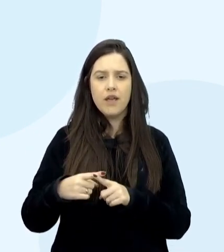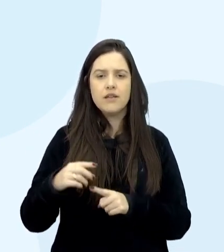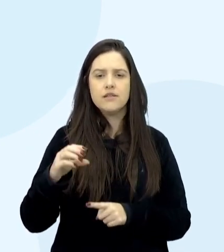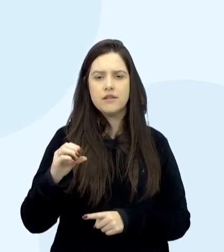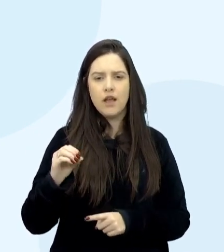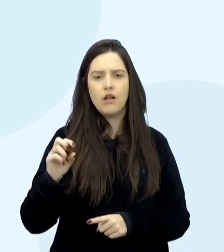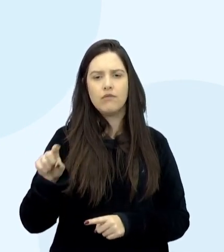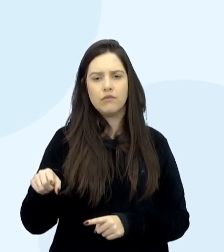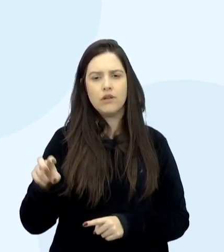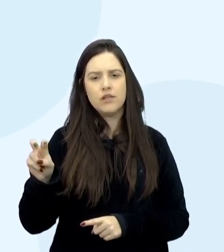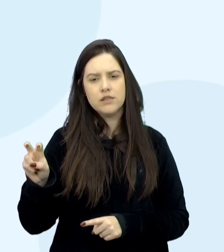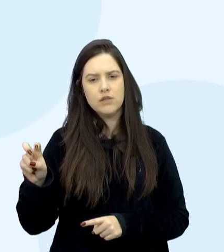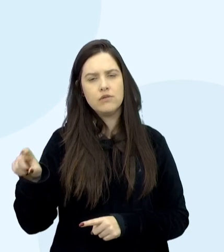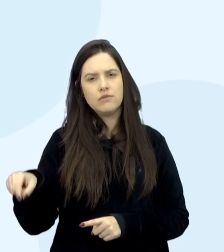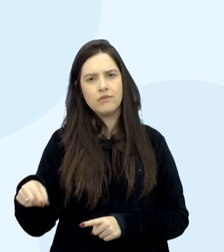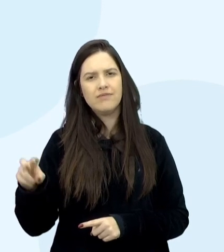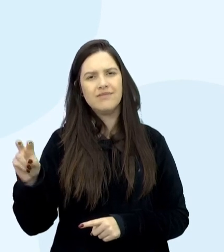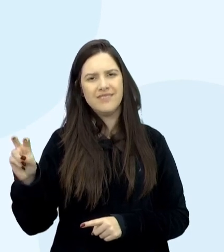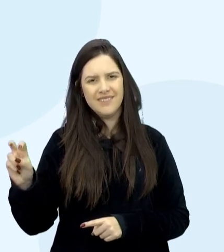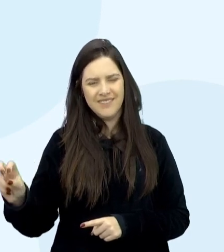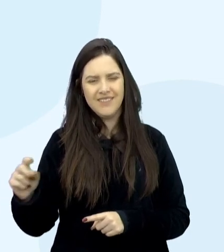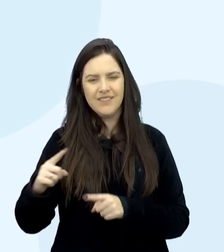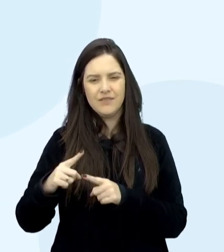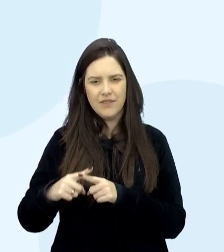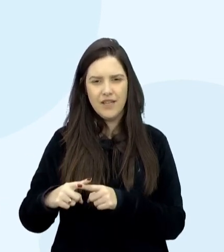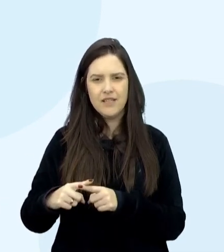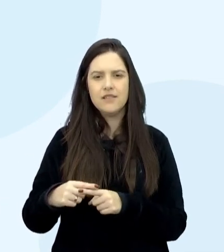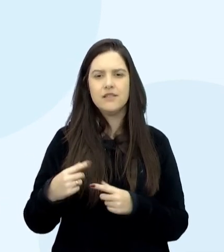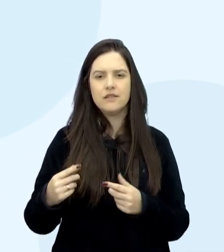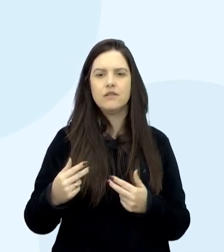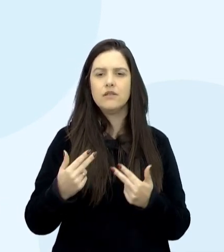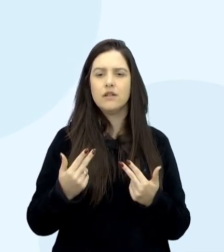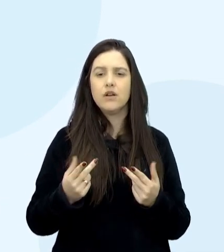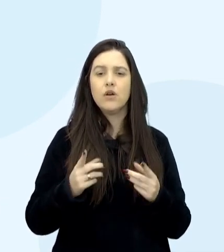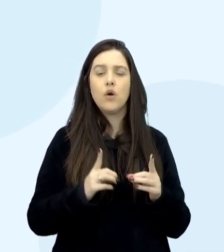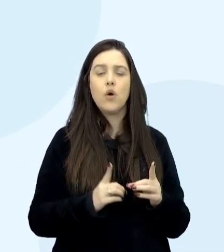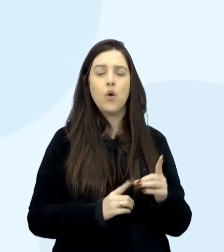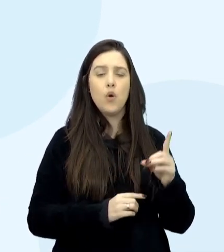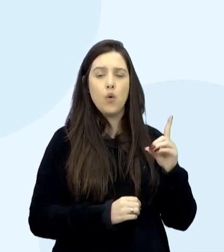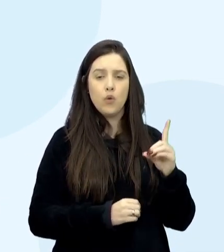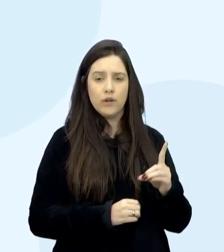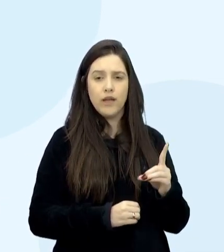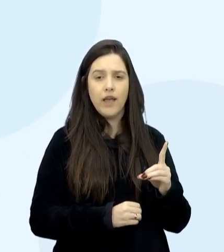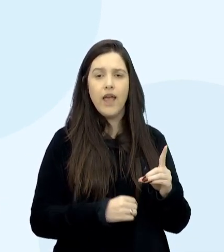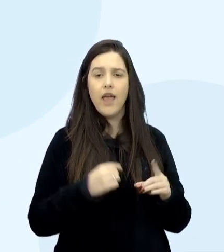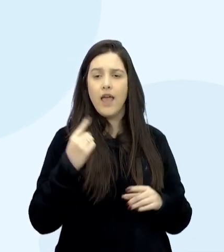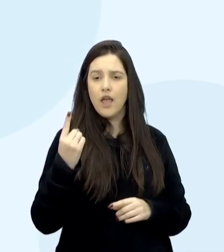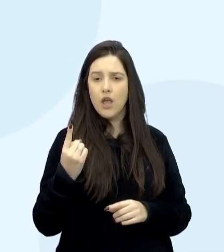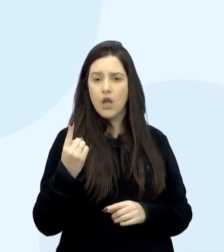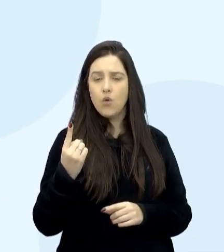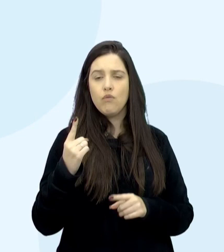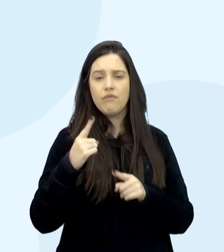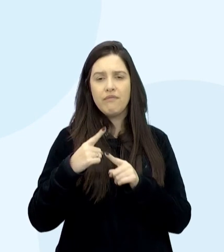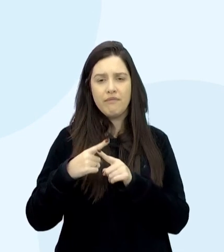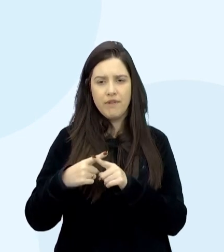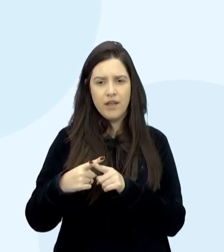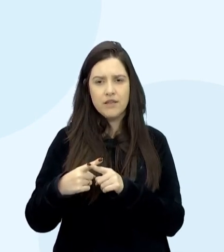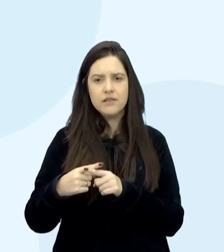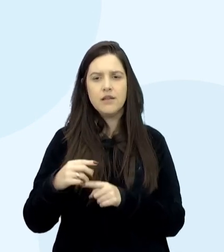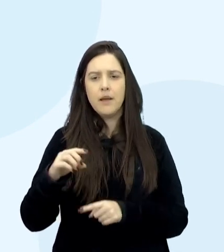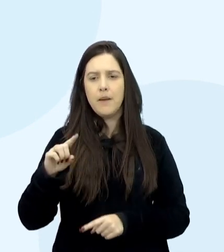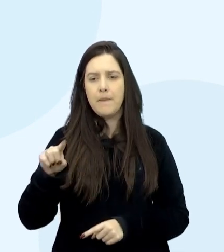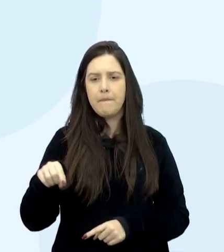né? Então, algebricamente, a gente pode escrever assim, né? Que esse decaimento é 1 vezes